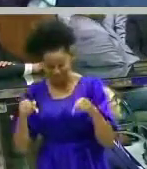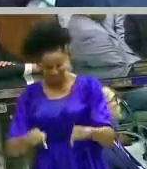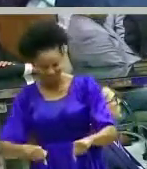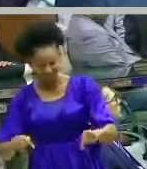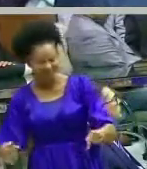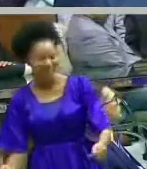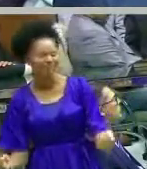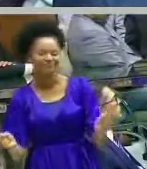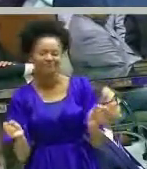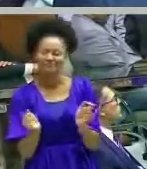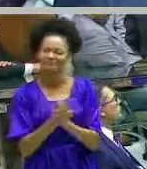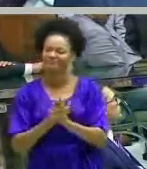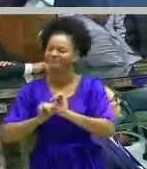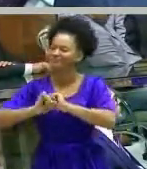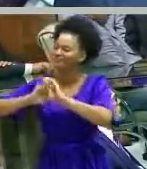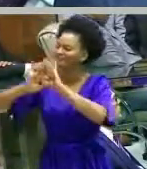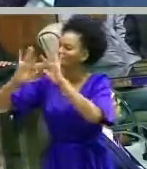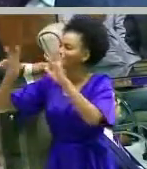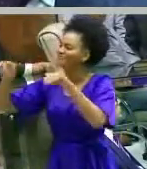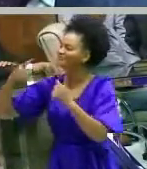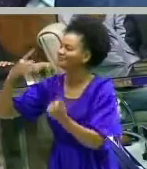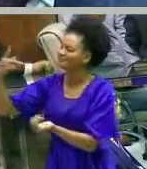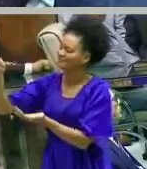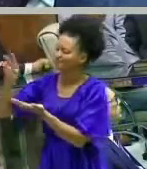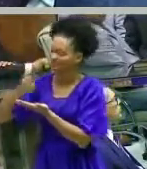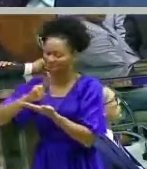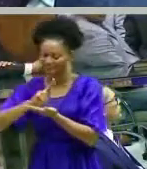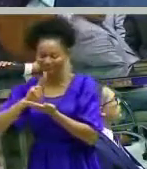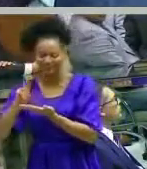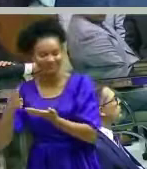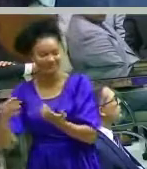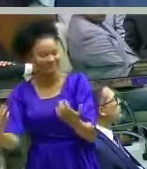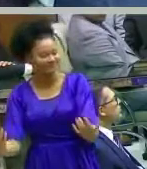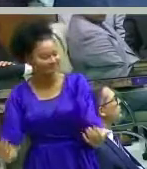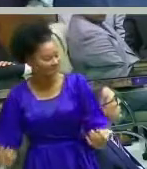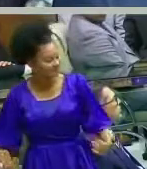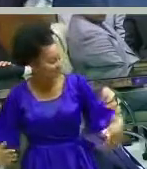nome. Glória a Deus.